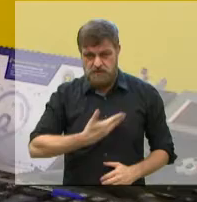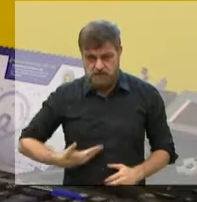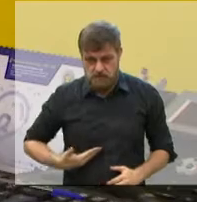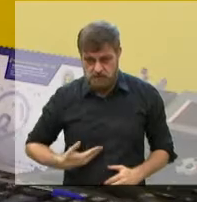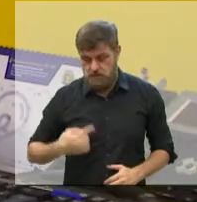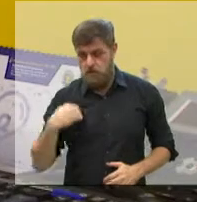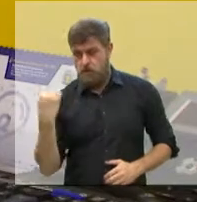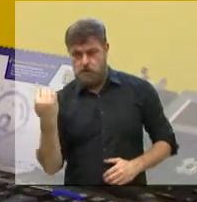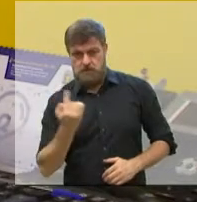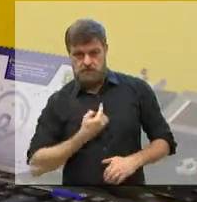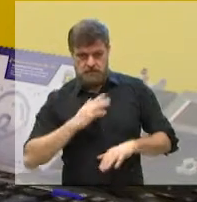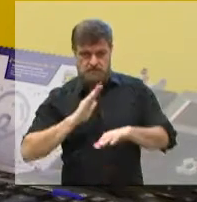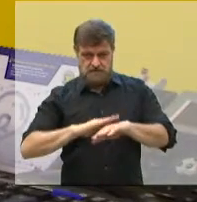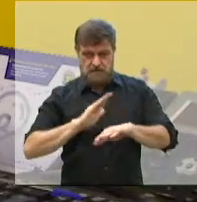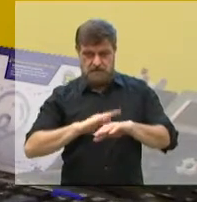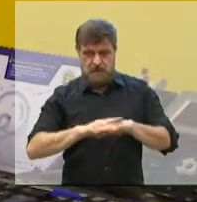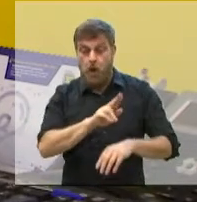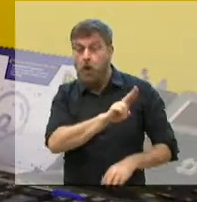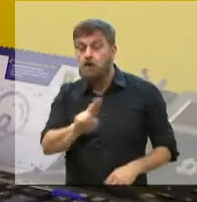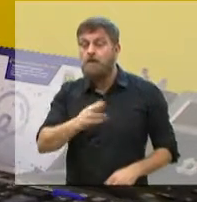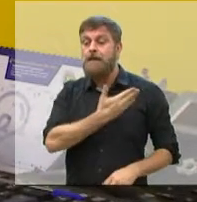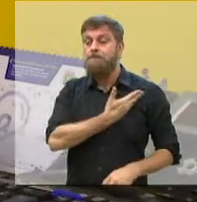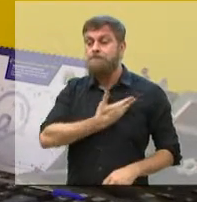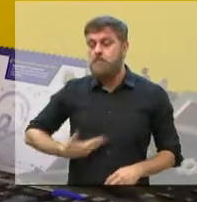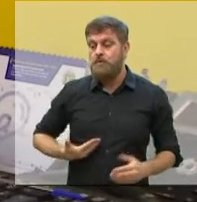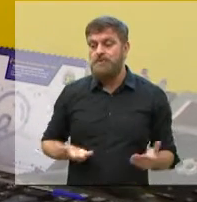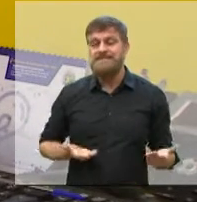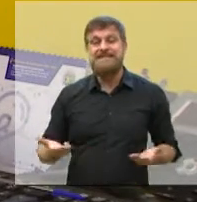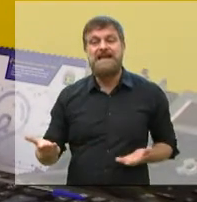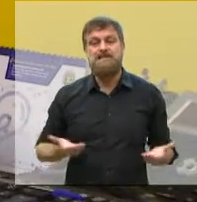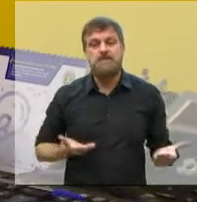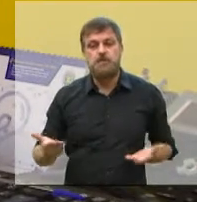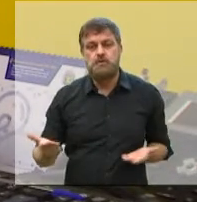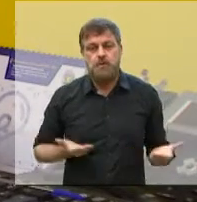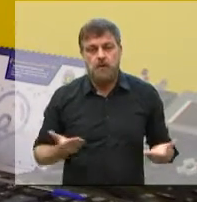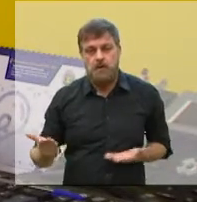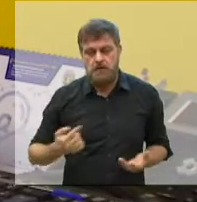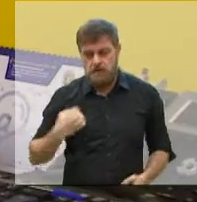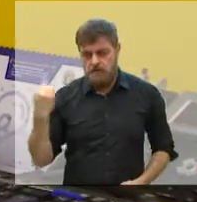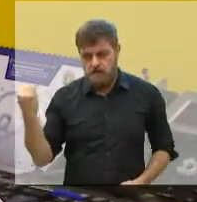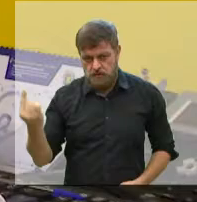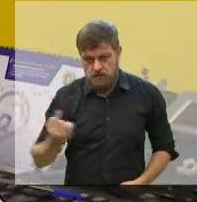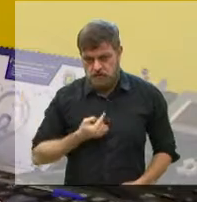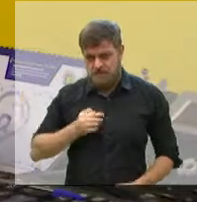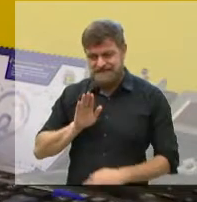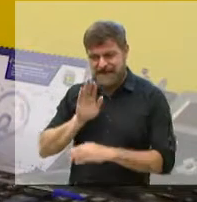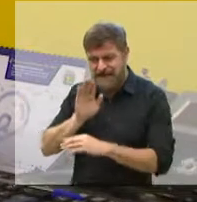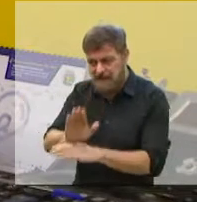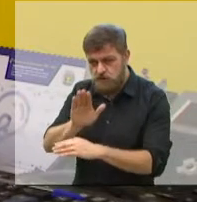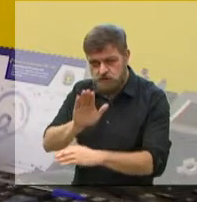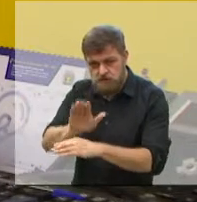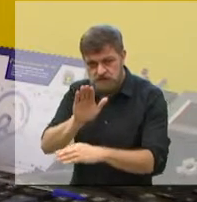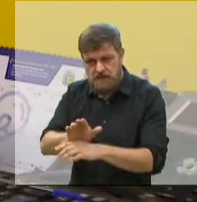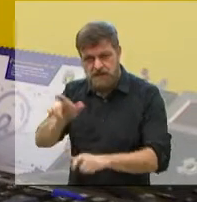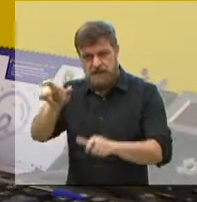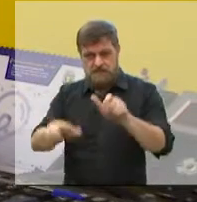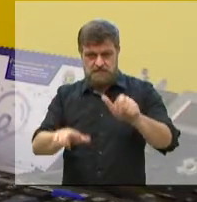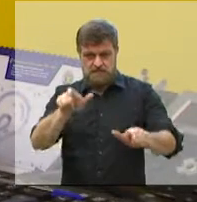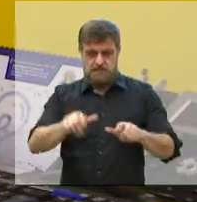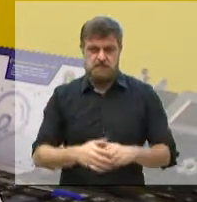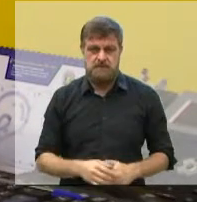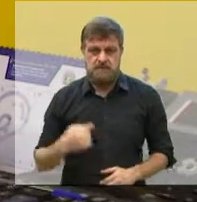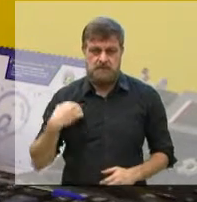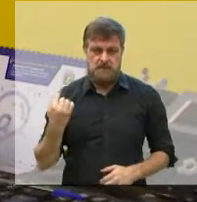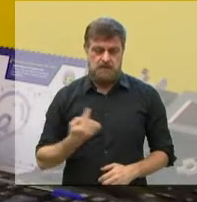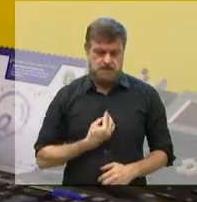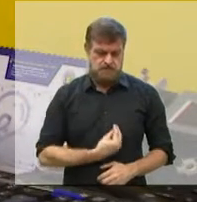nós somos aqui, e o próprio nome já diz, servidor. É você ser servo, você ajudar alguém. Então nós estamos